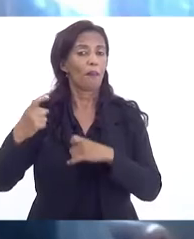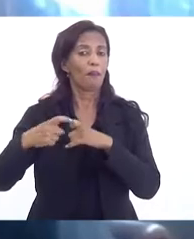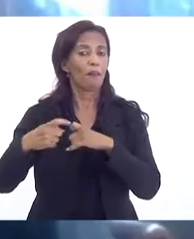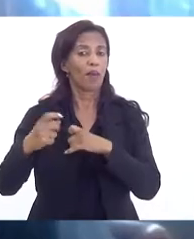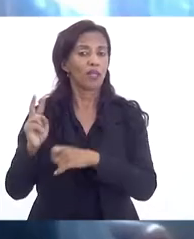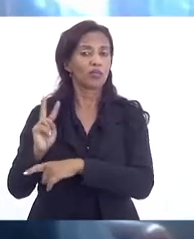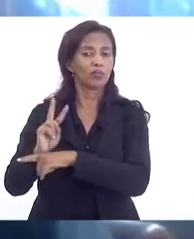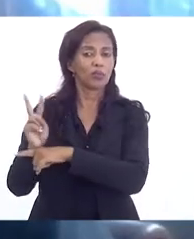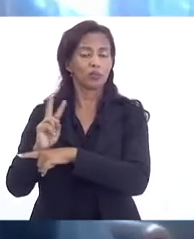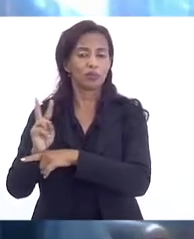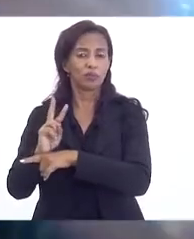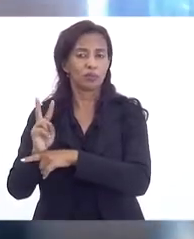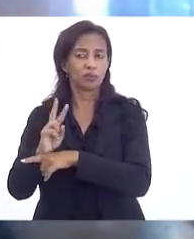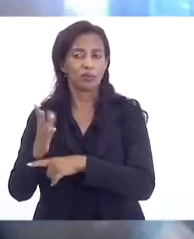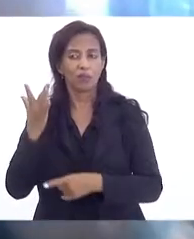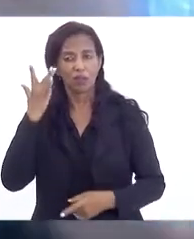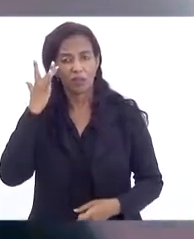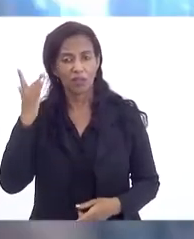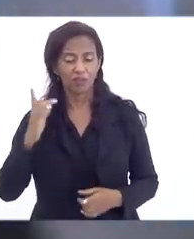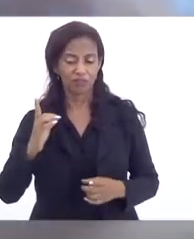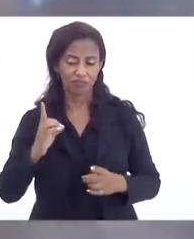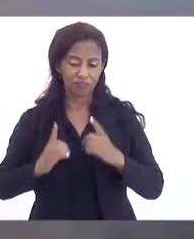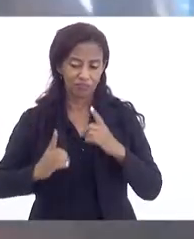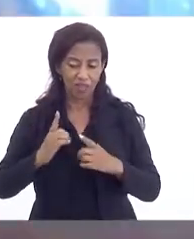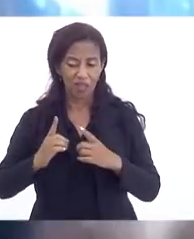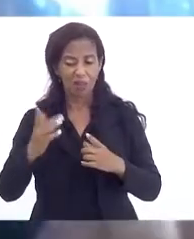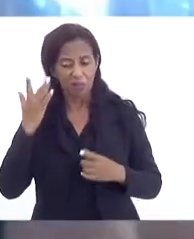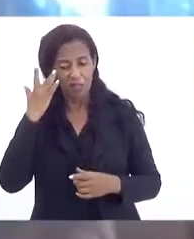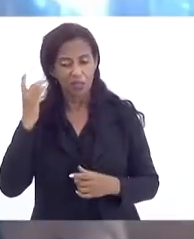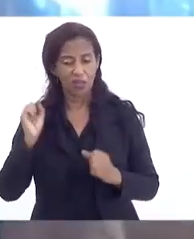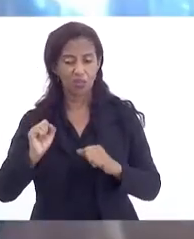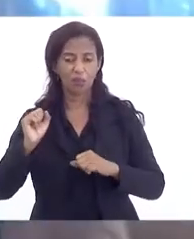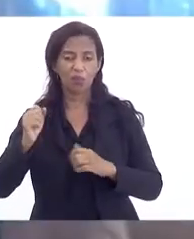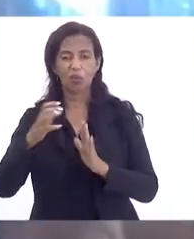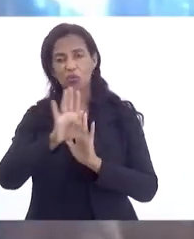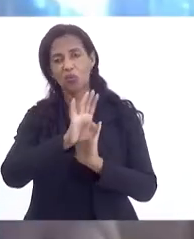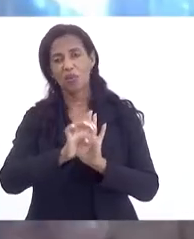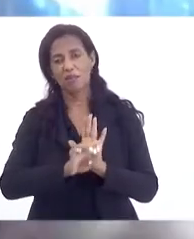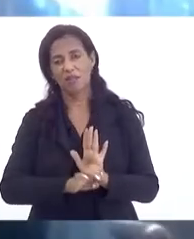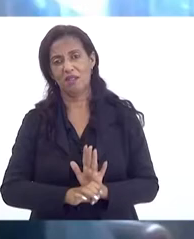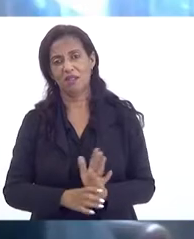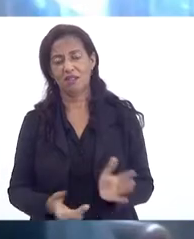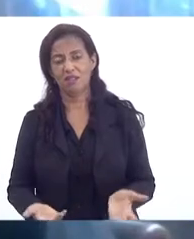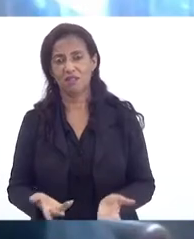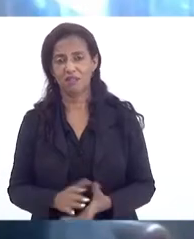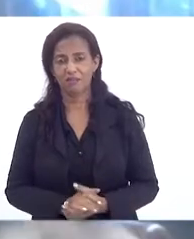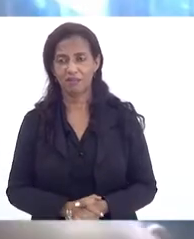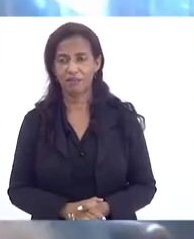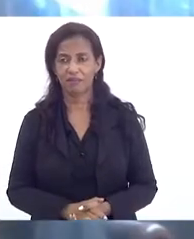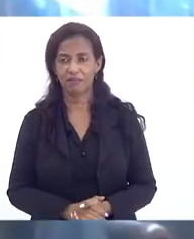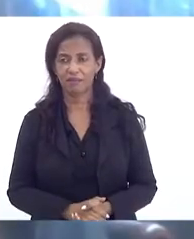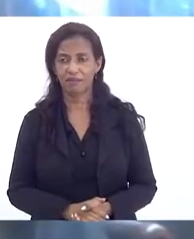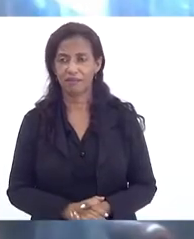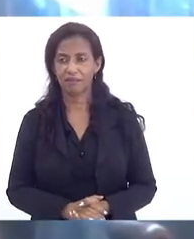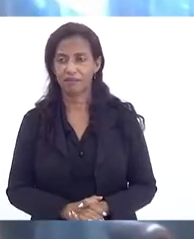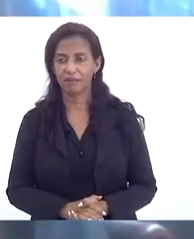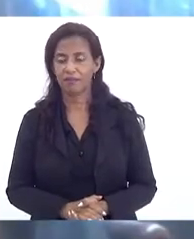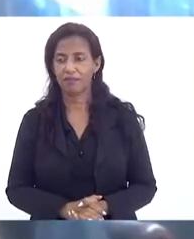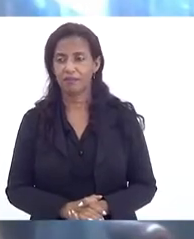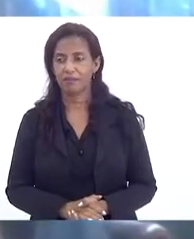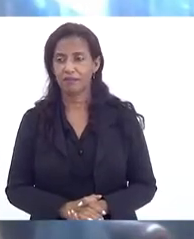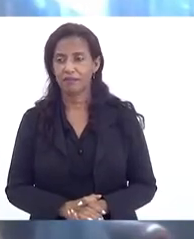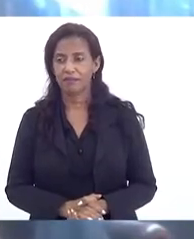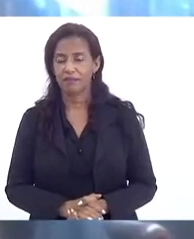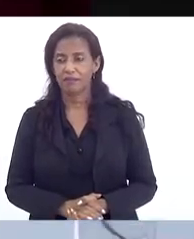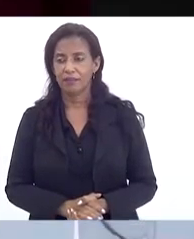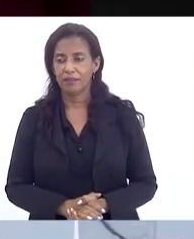de atendimento. Eu acho que discutir, mas a gente pode discutir talvez com emendas. Aí, o Mink, eu acho